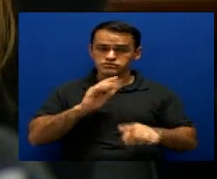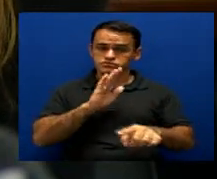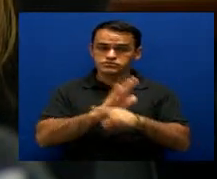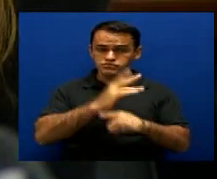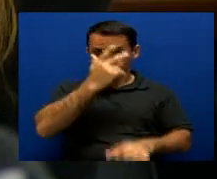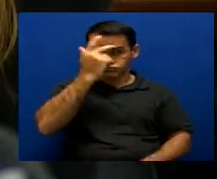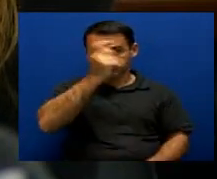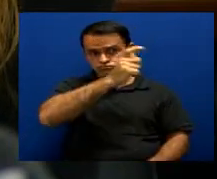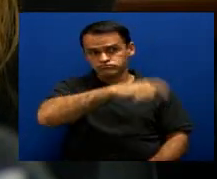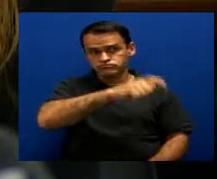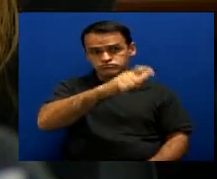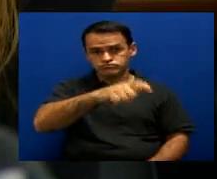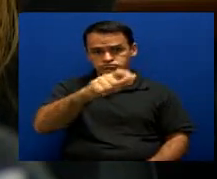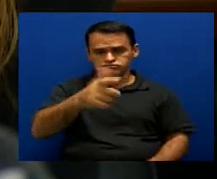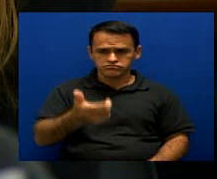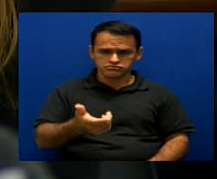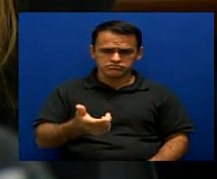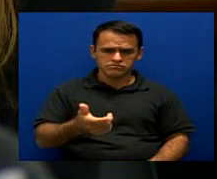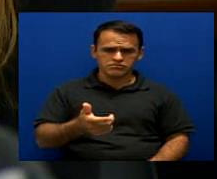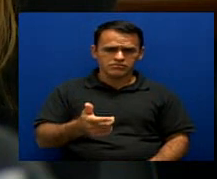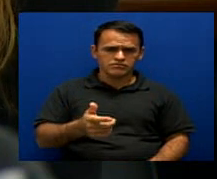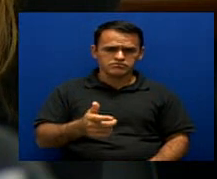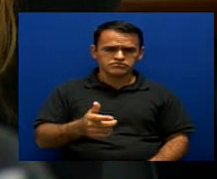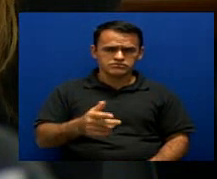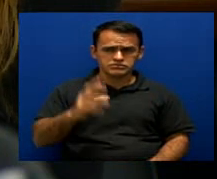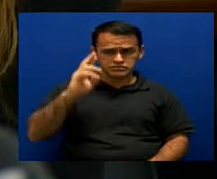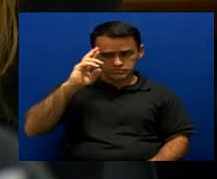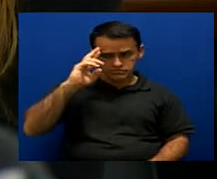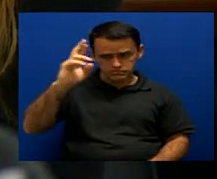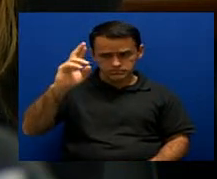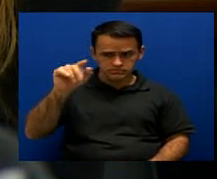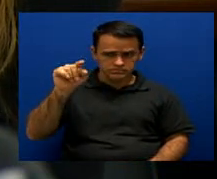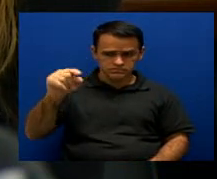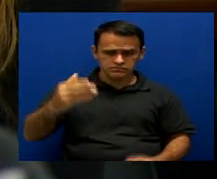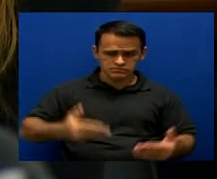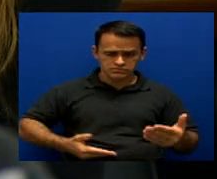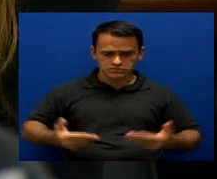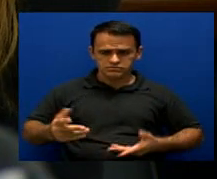e aí dizer que a responsabilidade é do funcionário